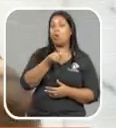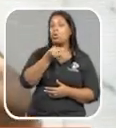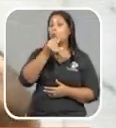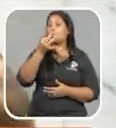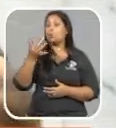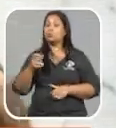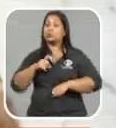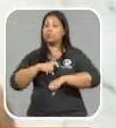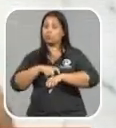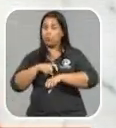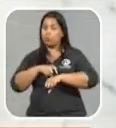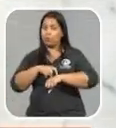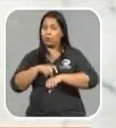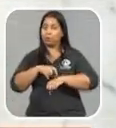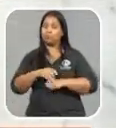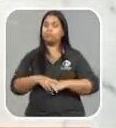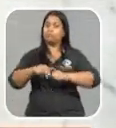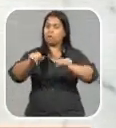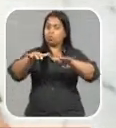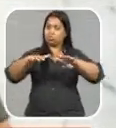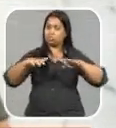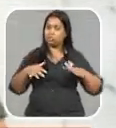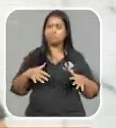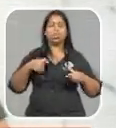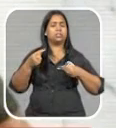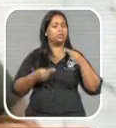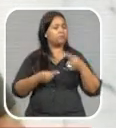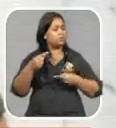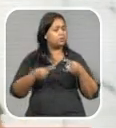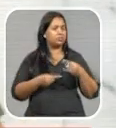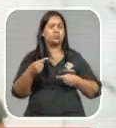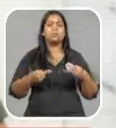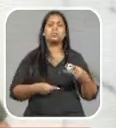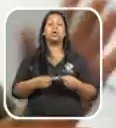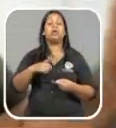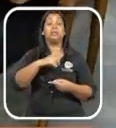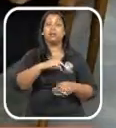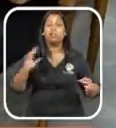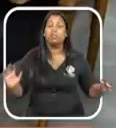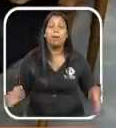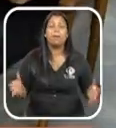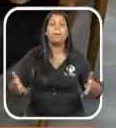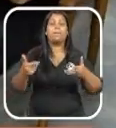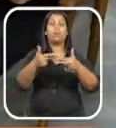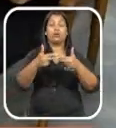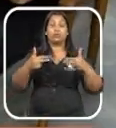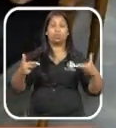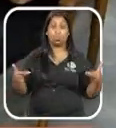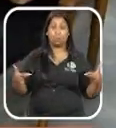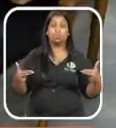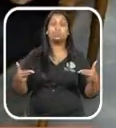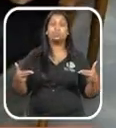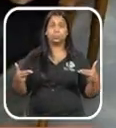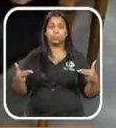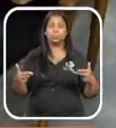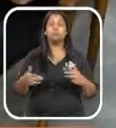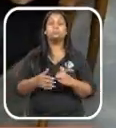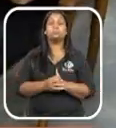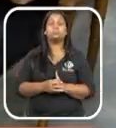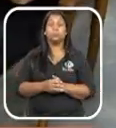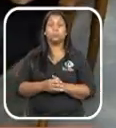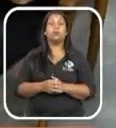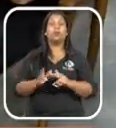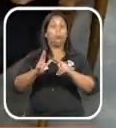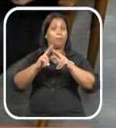discussão mínima, teve um arrefecimento de coisas que eu considero danosas. Uma lista de projetos, né? Por conta, a gente dialogou com ele